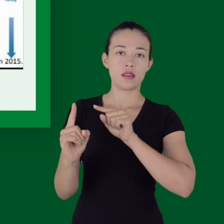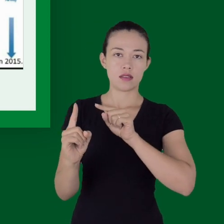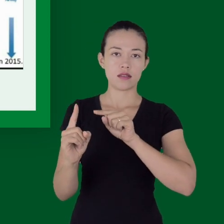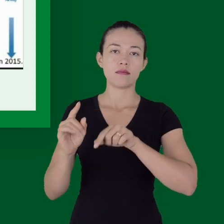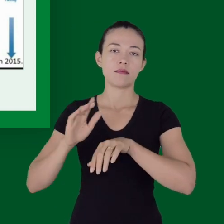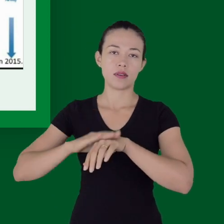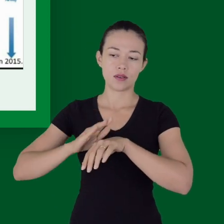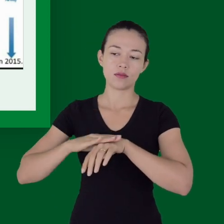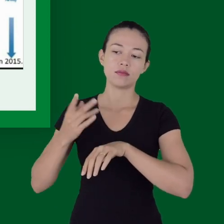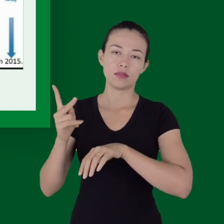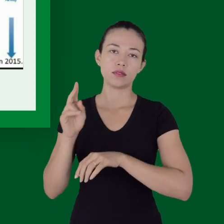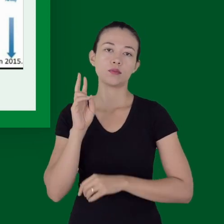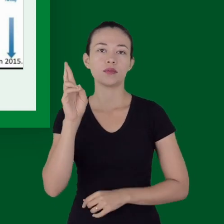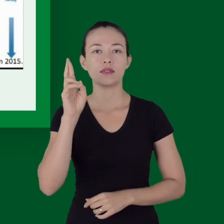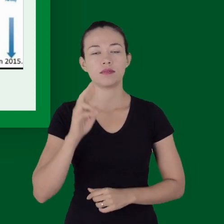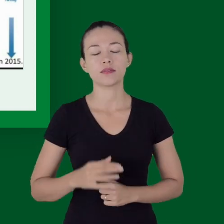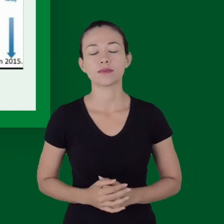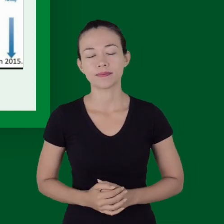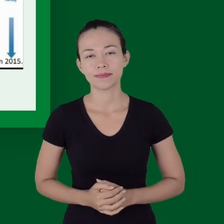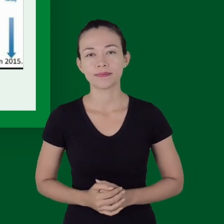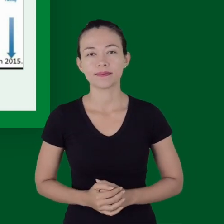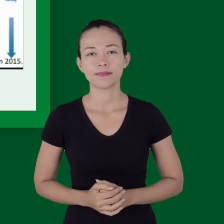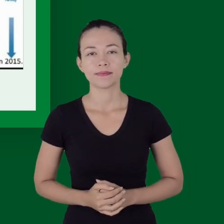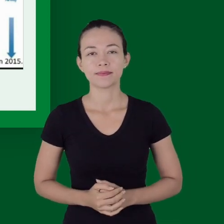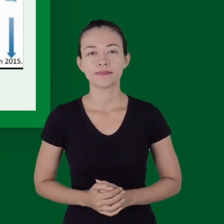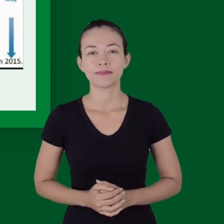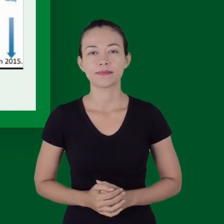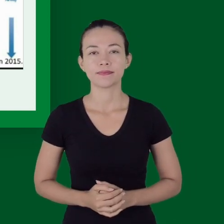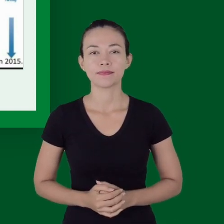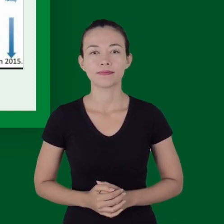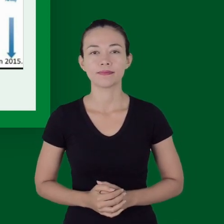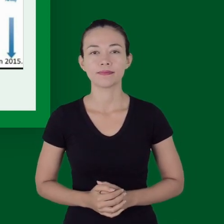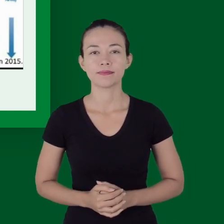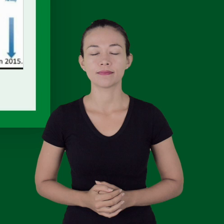sobre as funções do líder e os demais componentes.